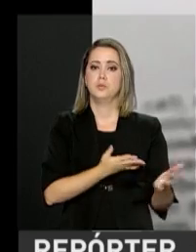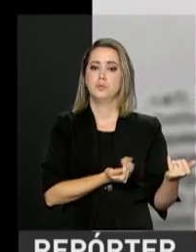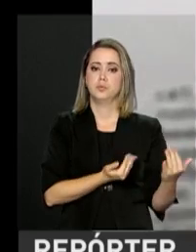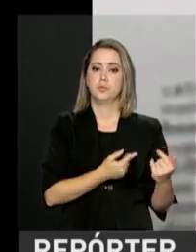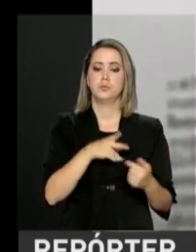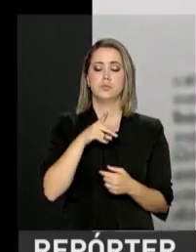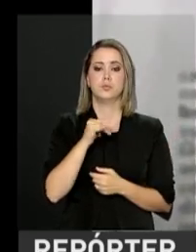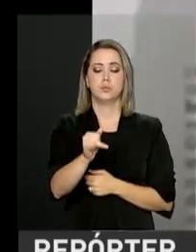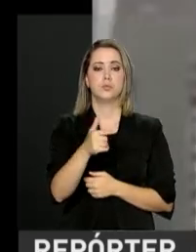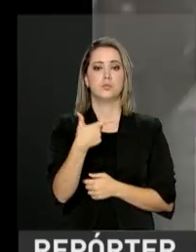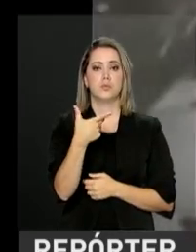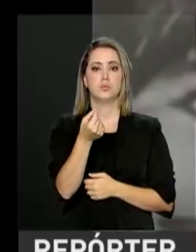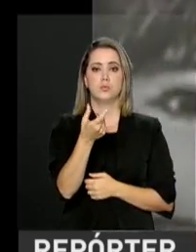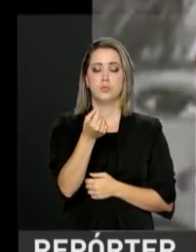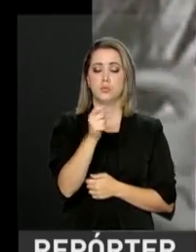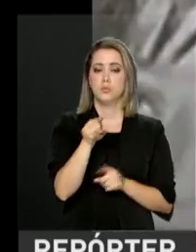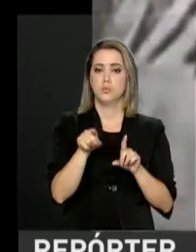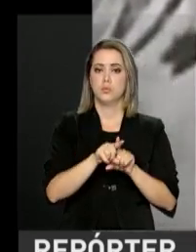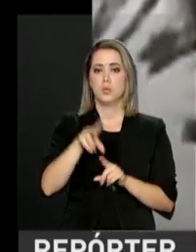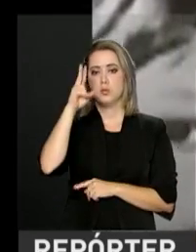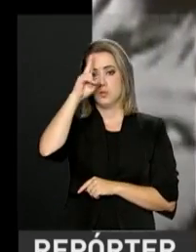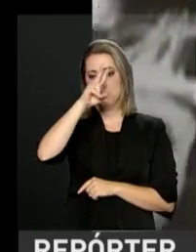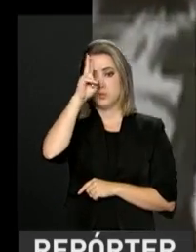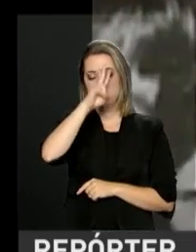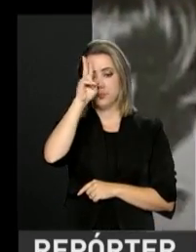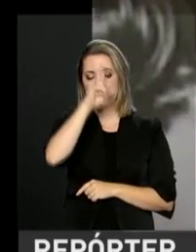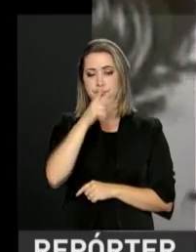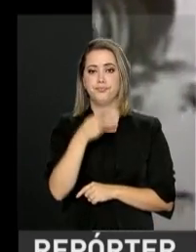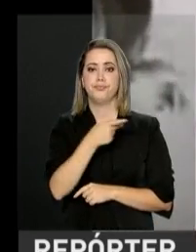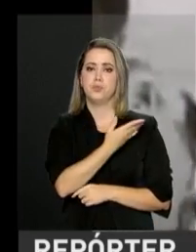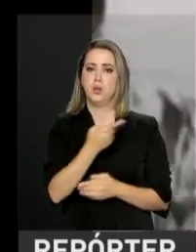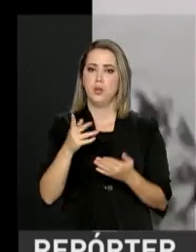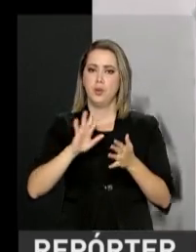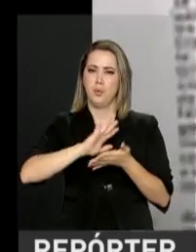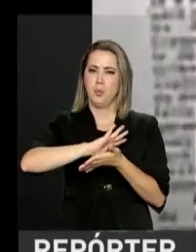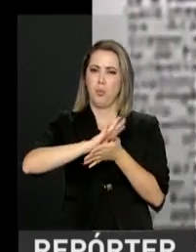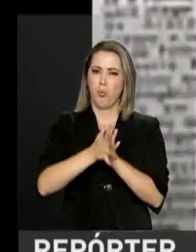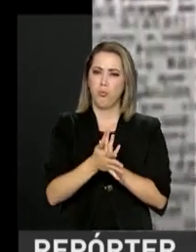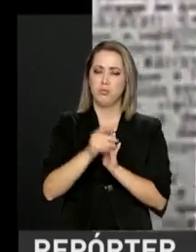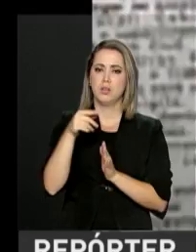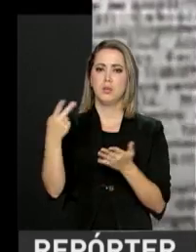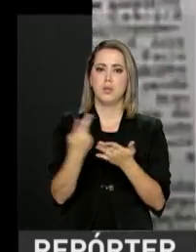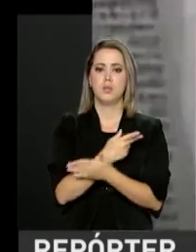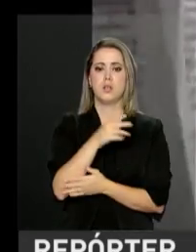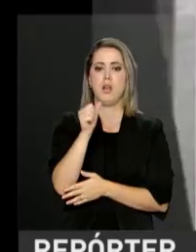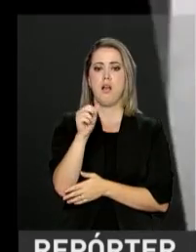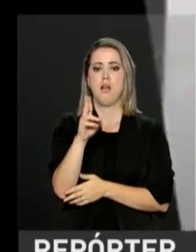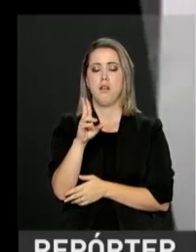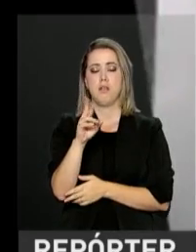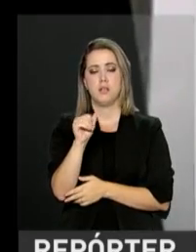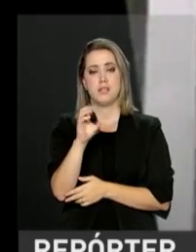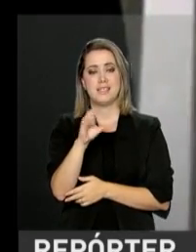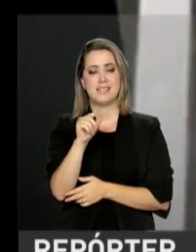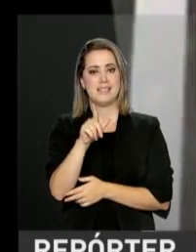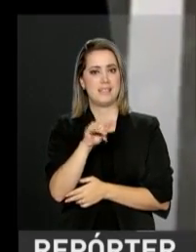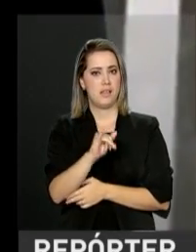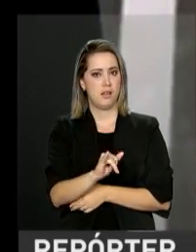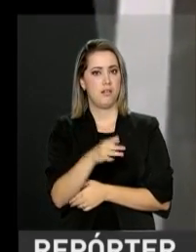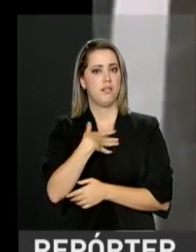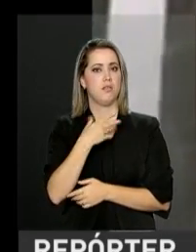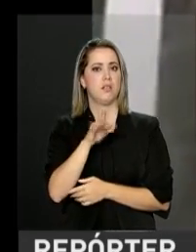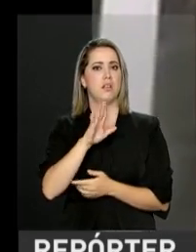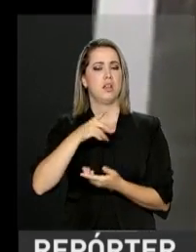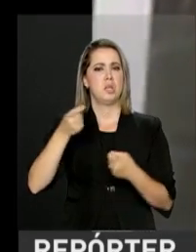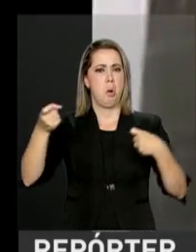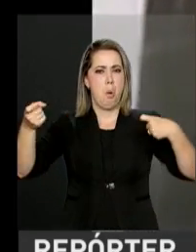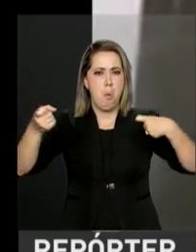instituído no ano 2000 e a data lembra um caso que chocou o país o da menina Araceli que em 1973 foi